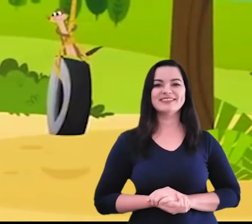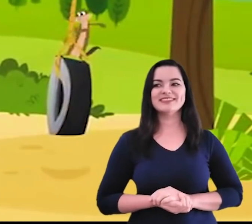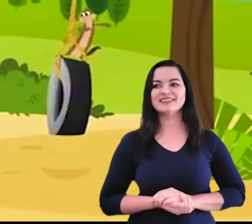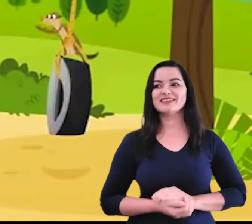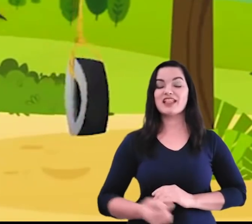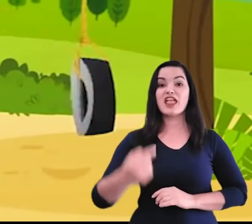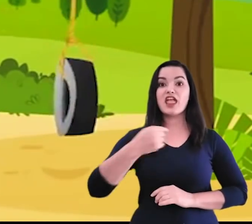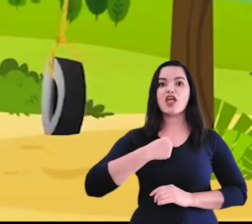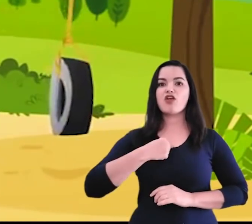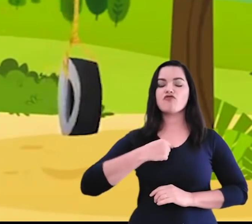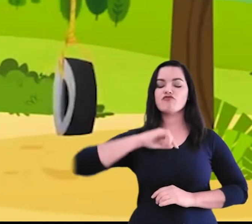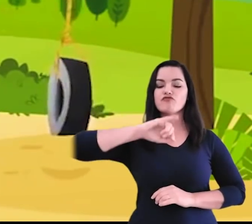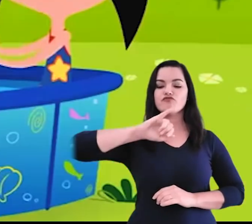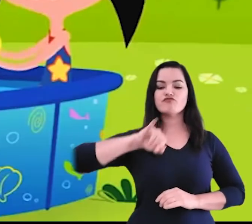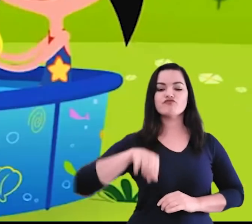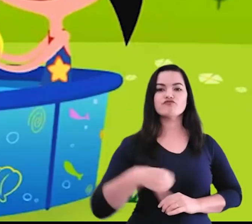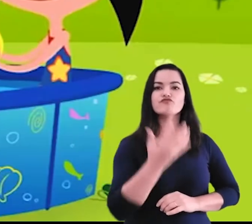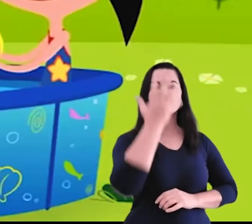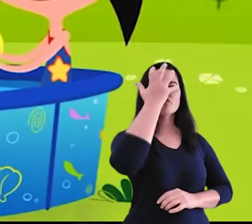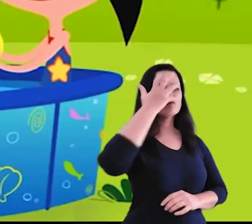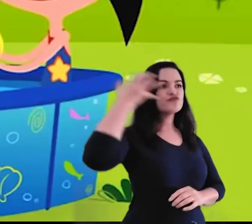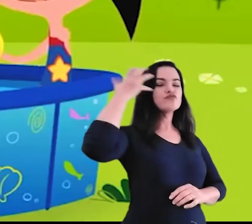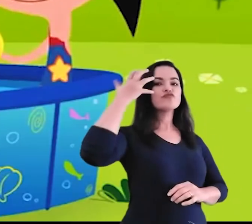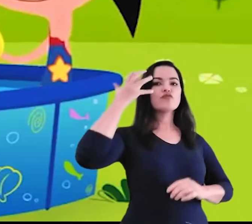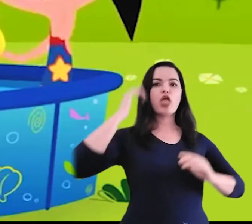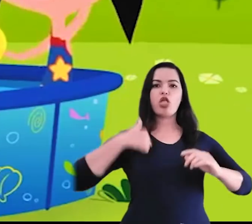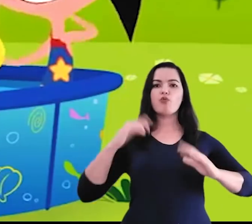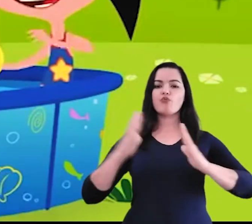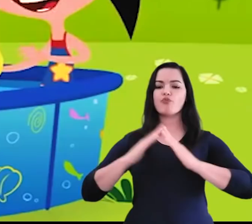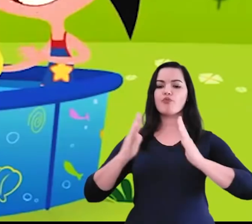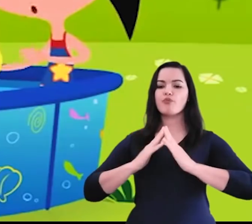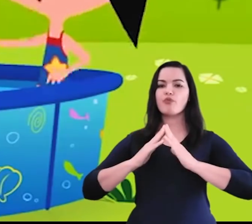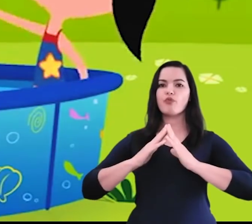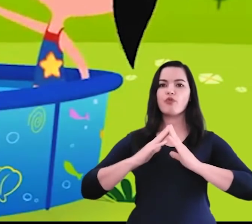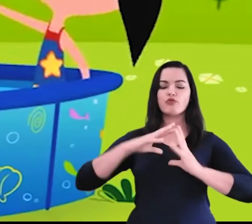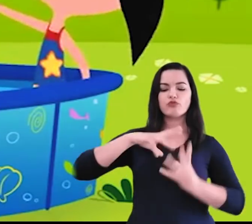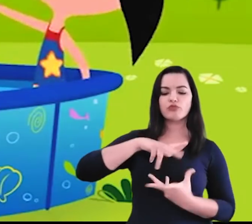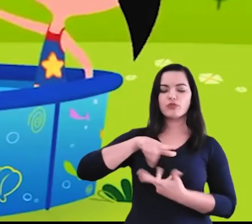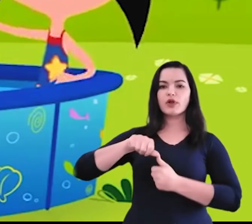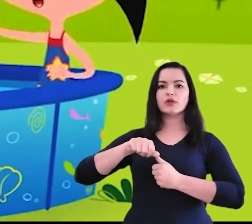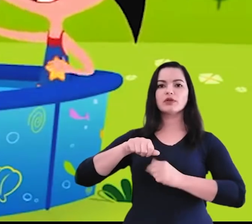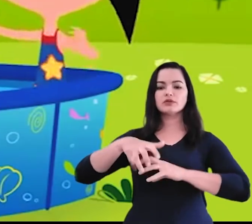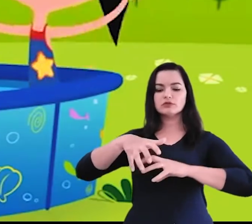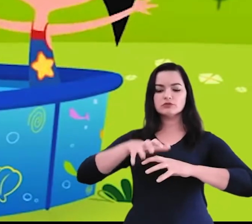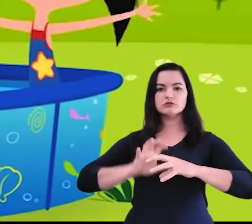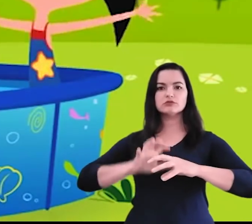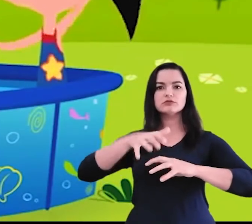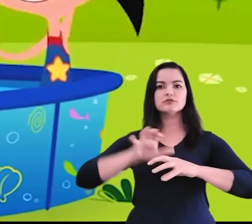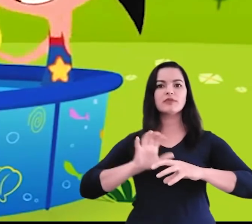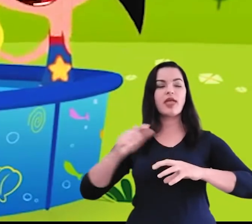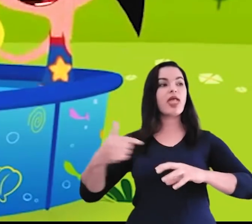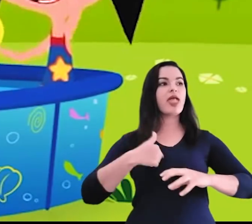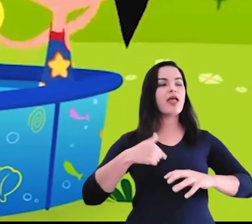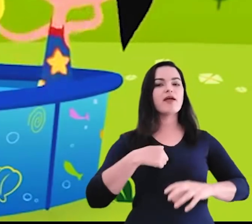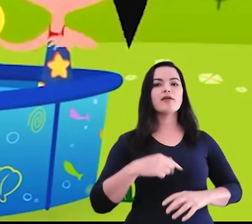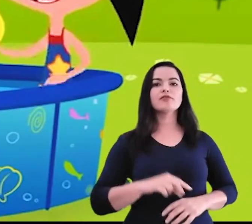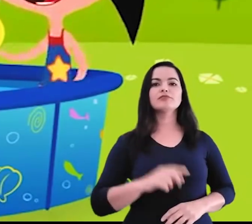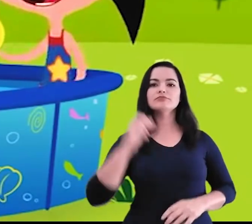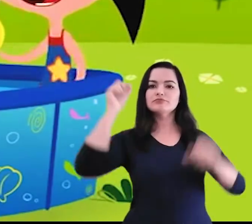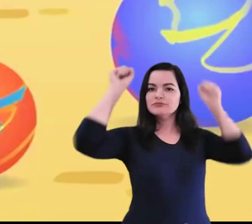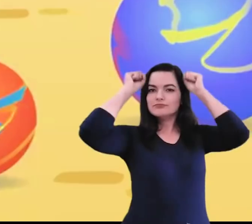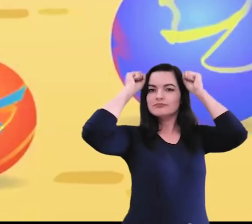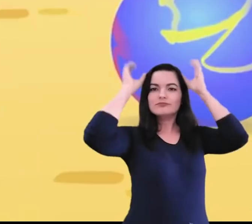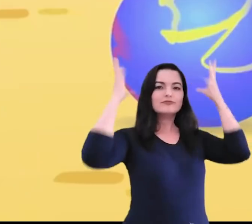Eu sou Júpiter, do planeta Júpiter. Eu sou a Luna, lá da Lua.